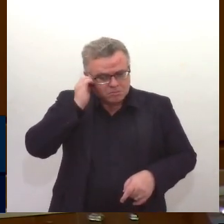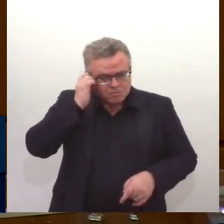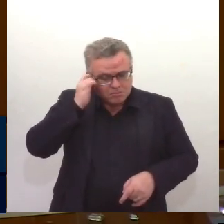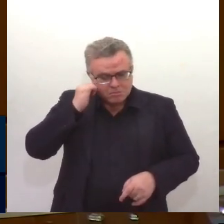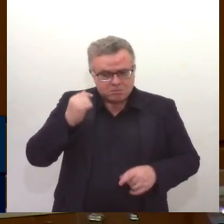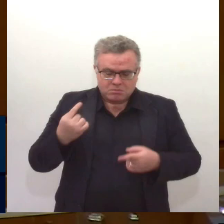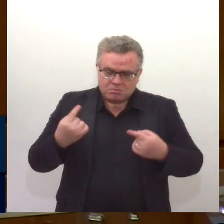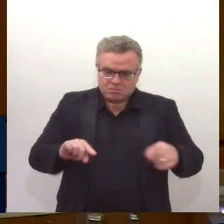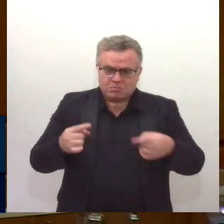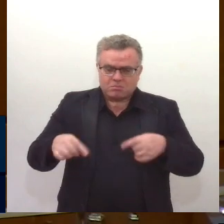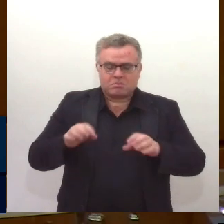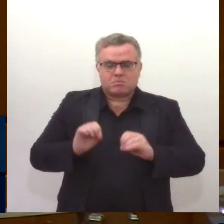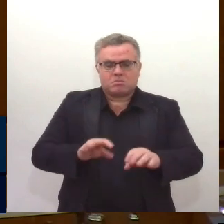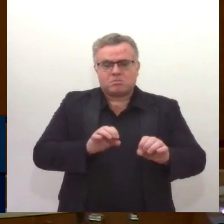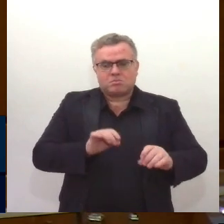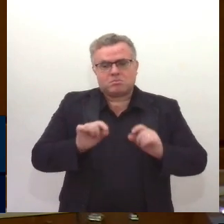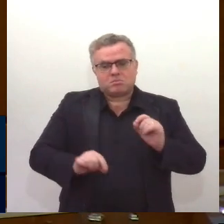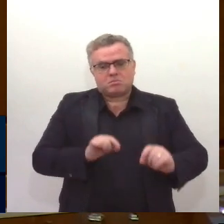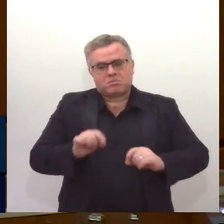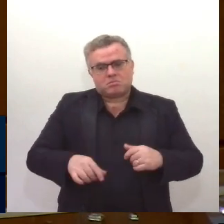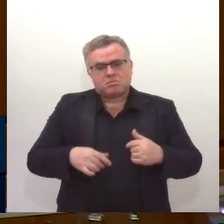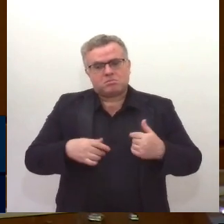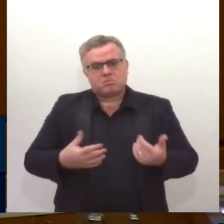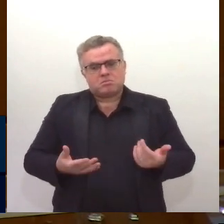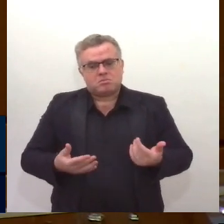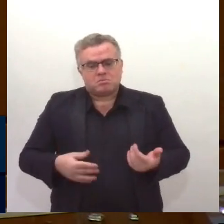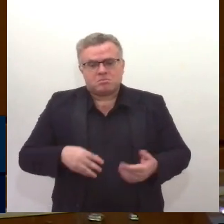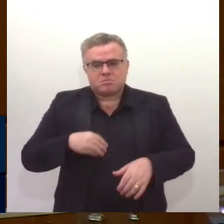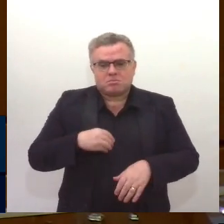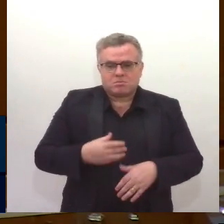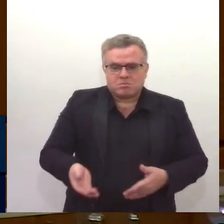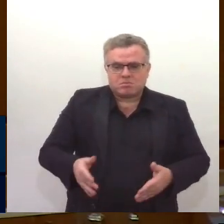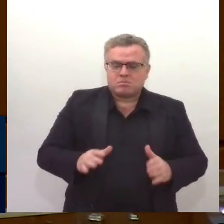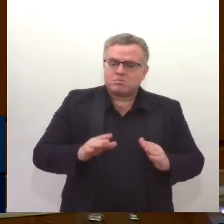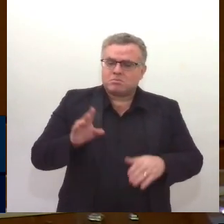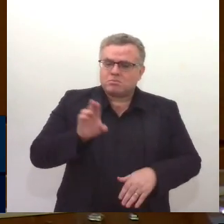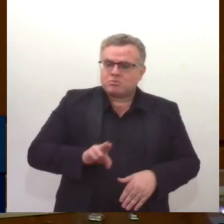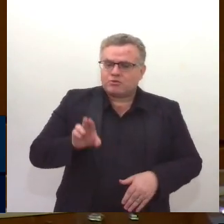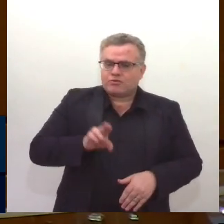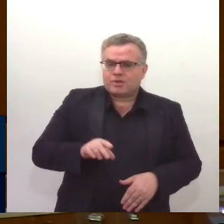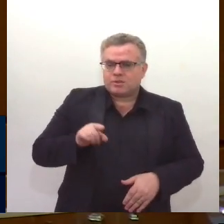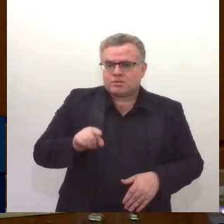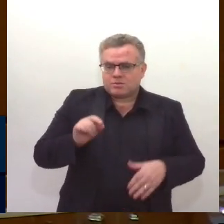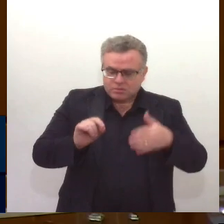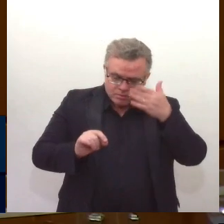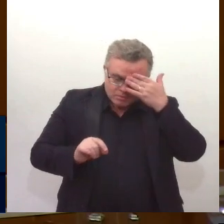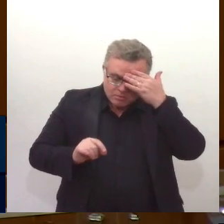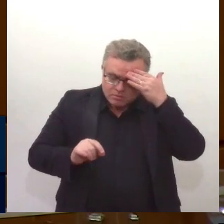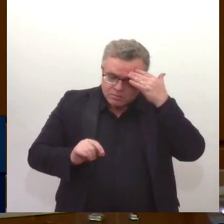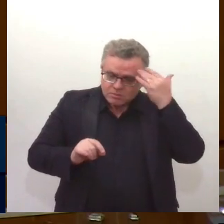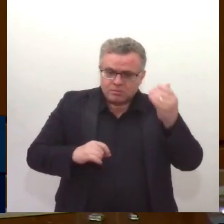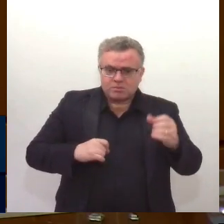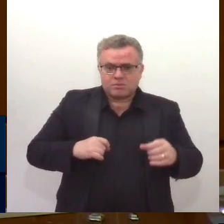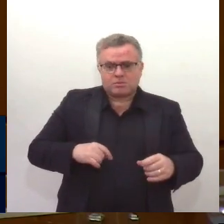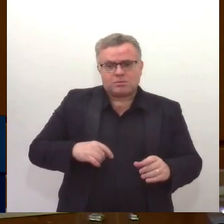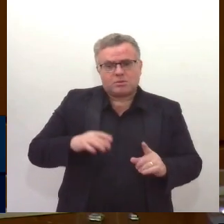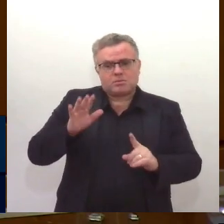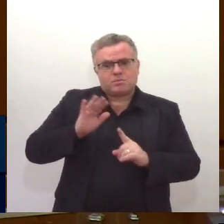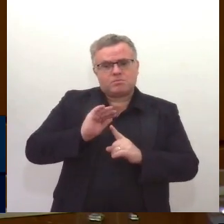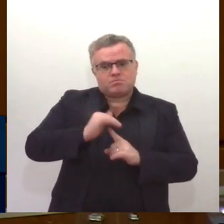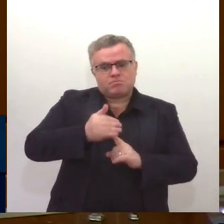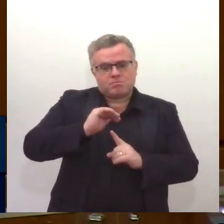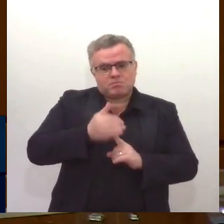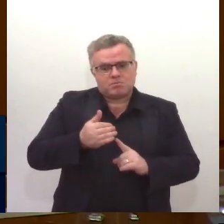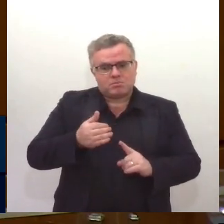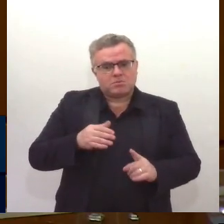de doutrinação nas universidades, defender pedófilo, esse discurso vazio que